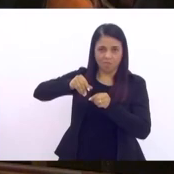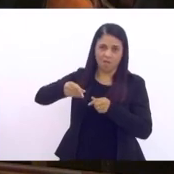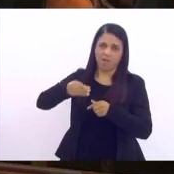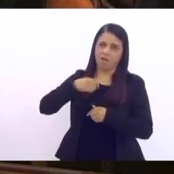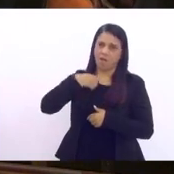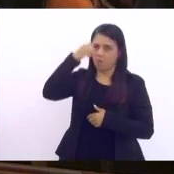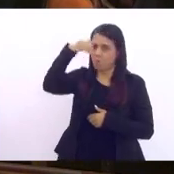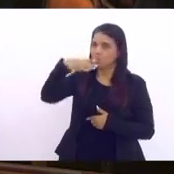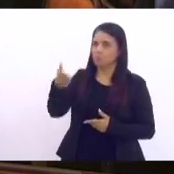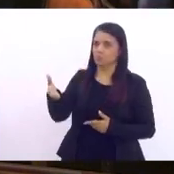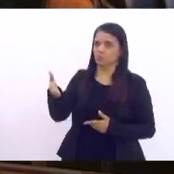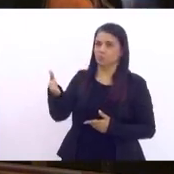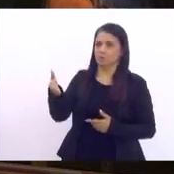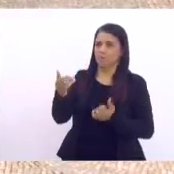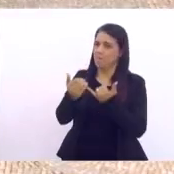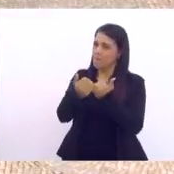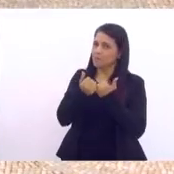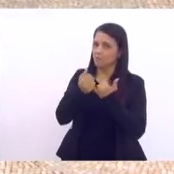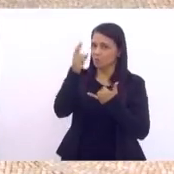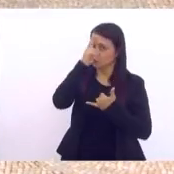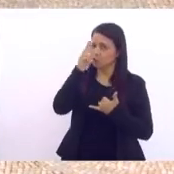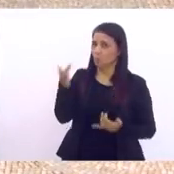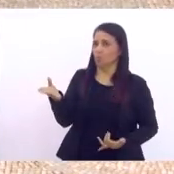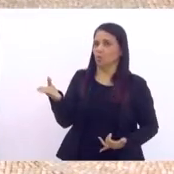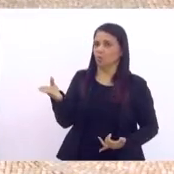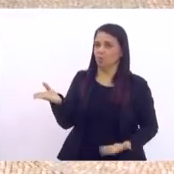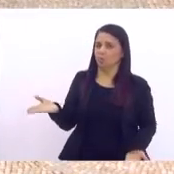Senhor presidente. É só fazer uma observação que